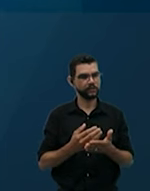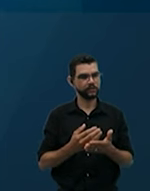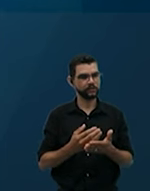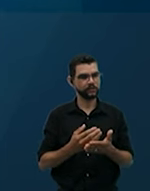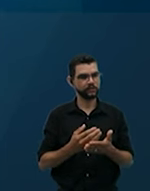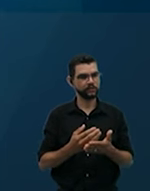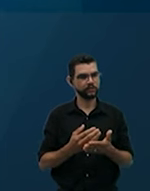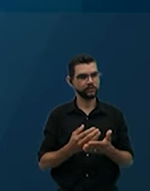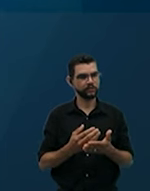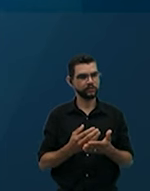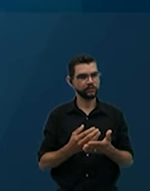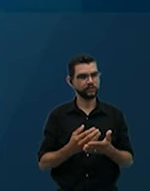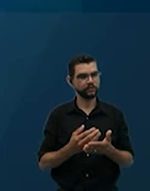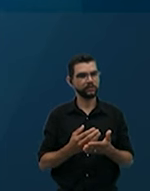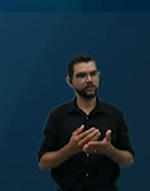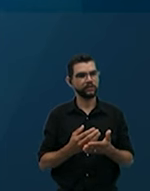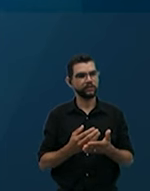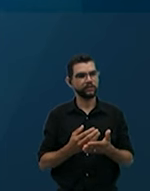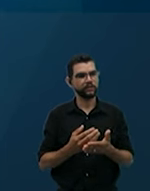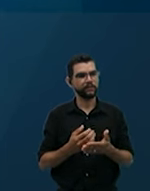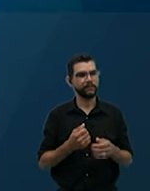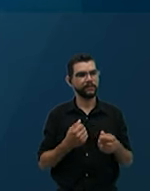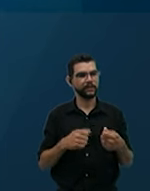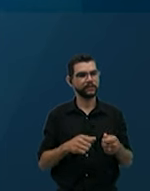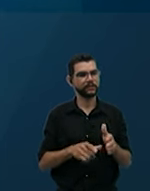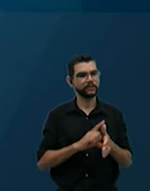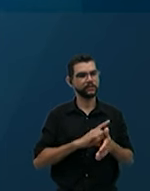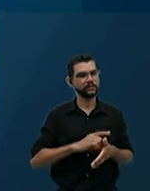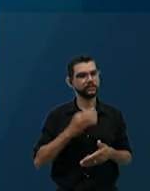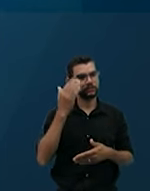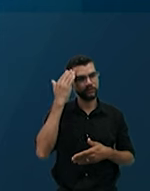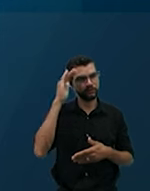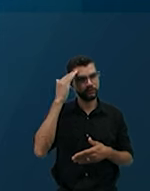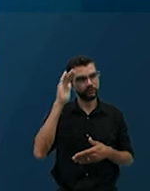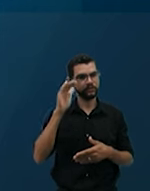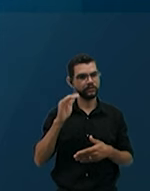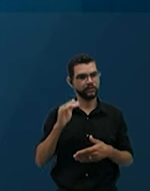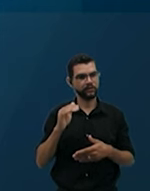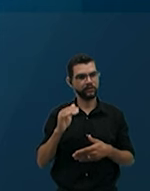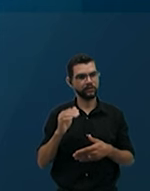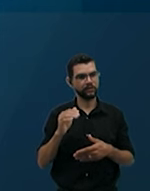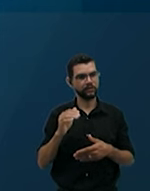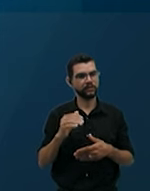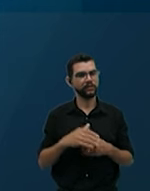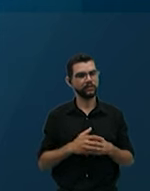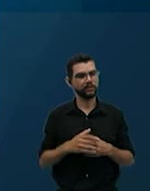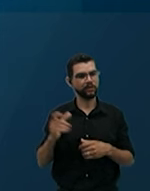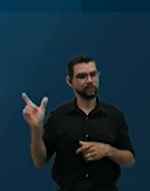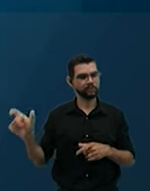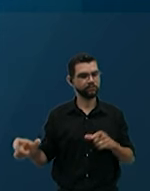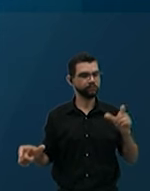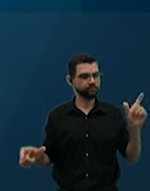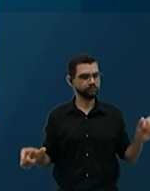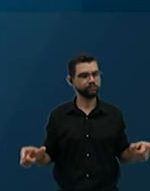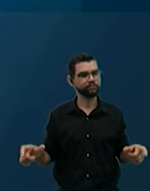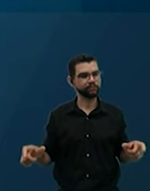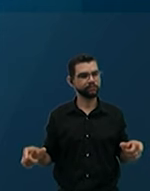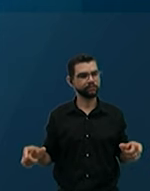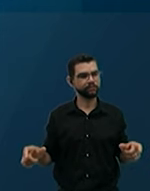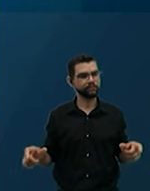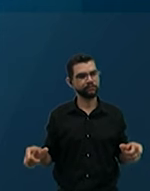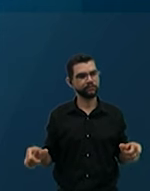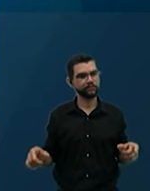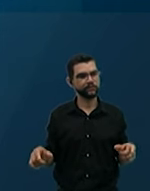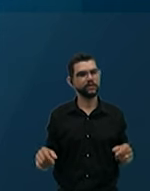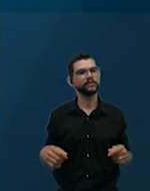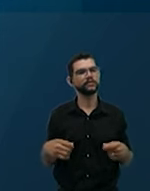partes, que no caso de responsabilidade extracontratual, os juros incidem a partir da data do evento